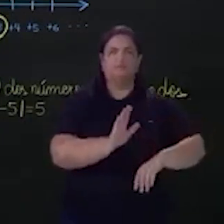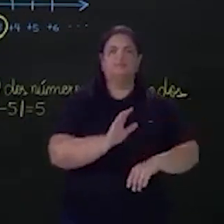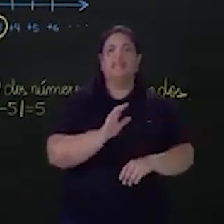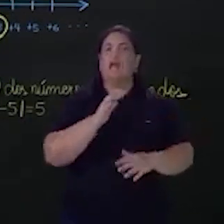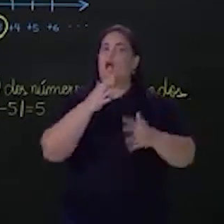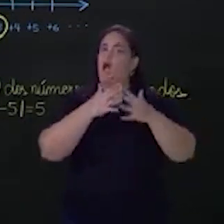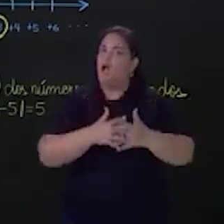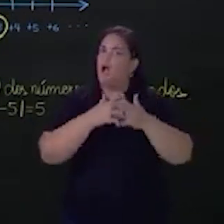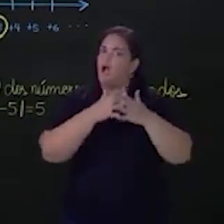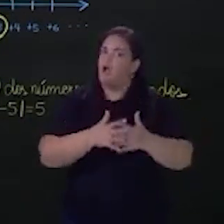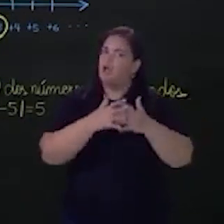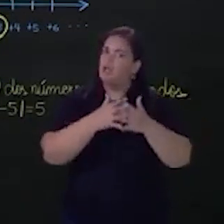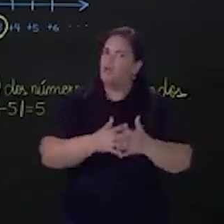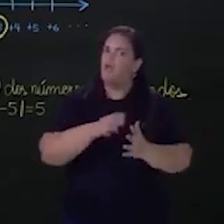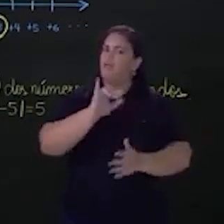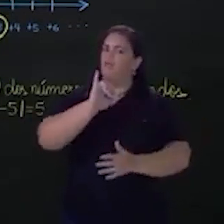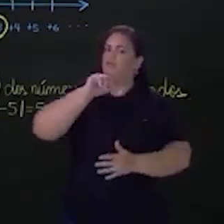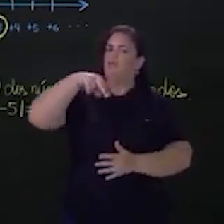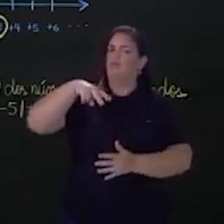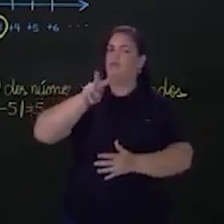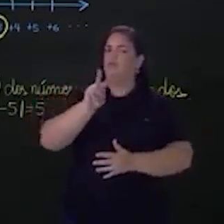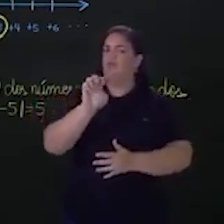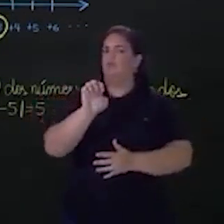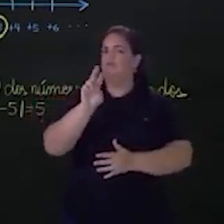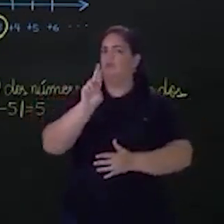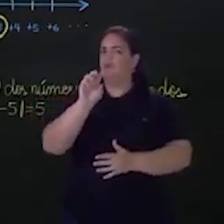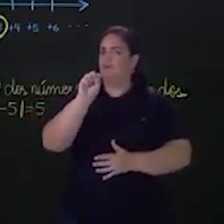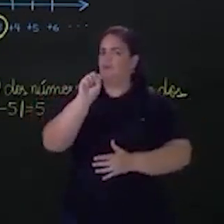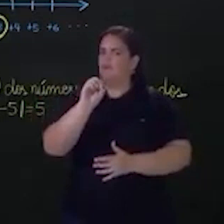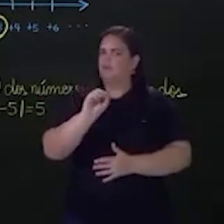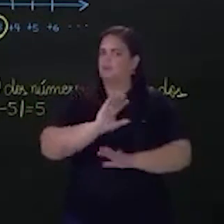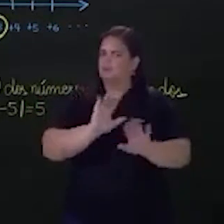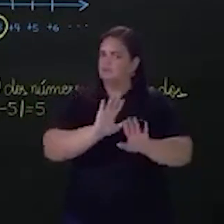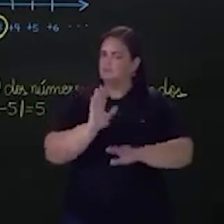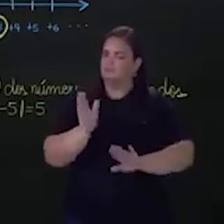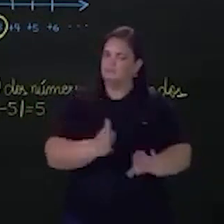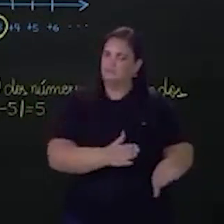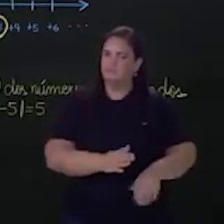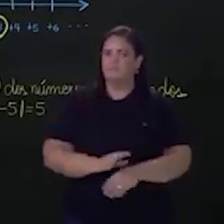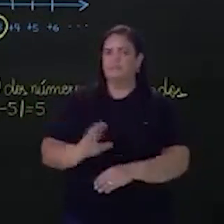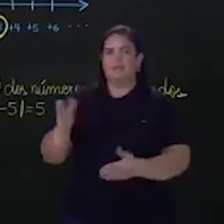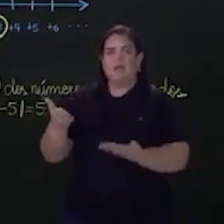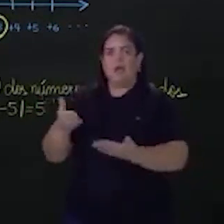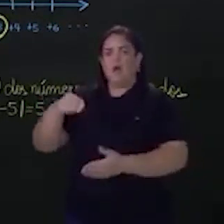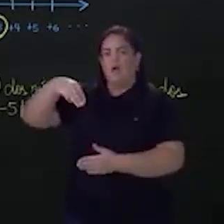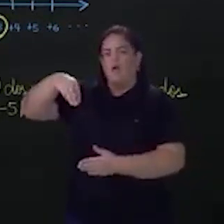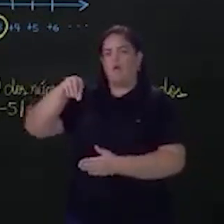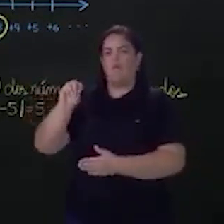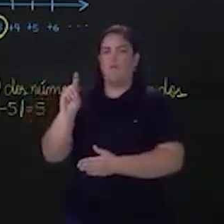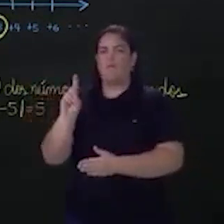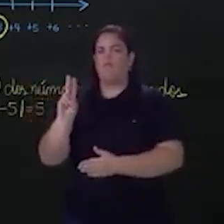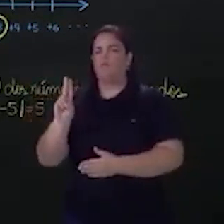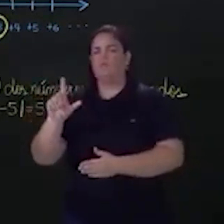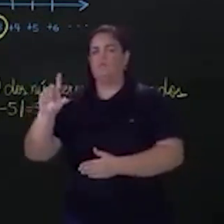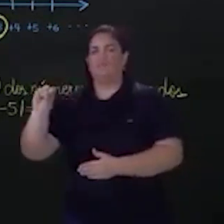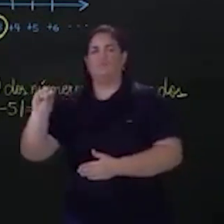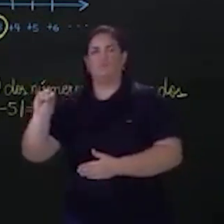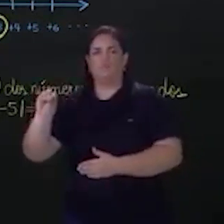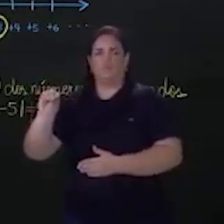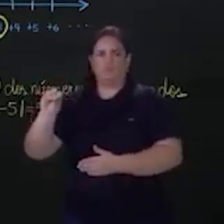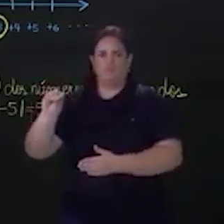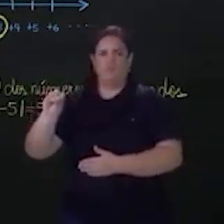não confunda com números inversos. Vejamos agora o módulo de um número. O módulo ou